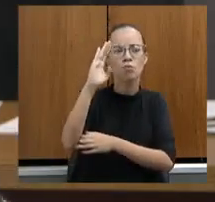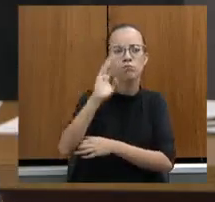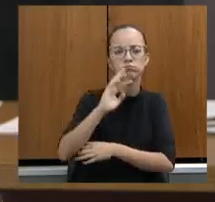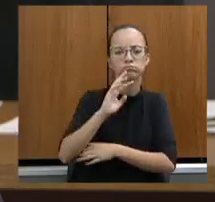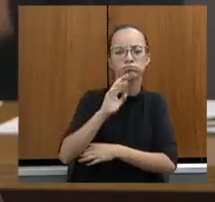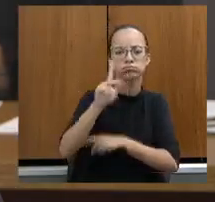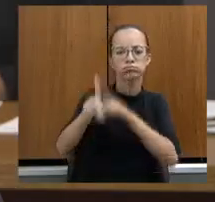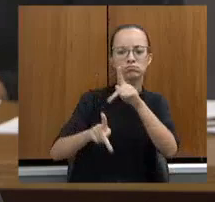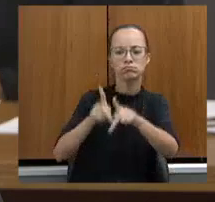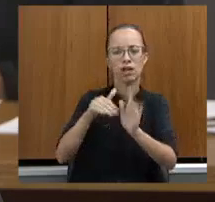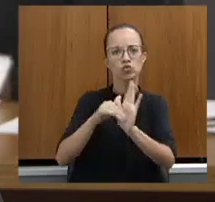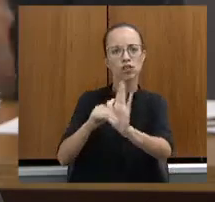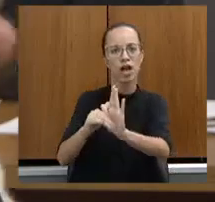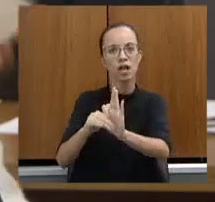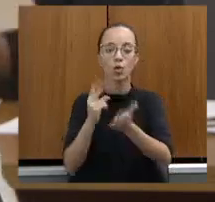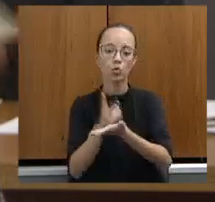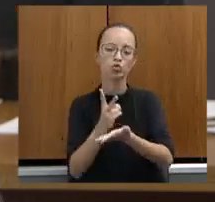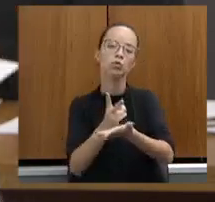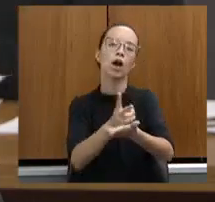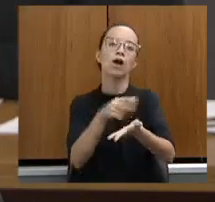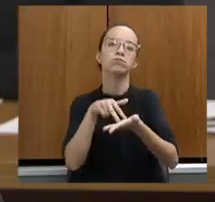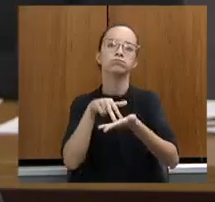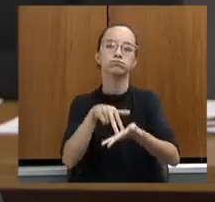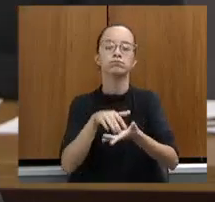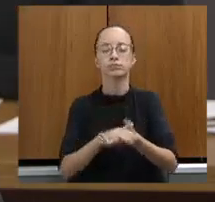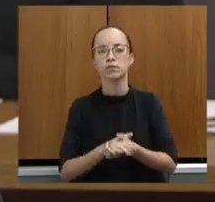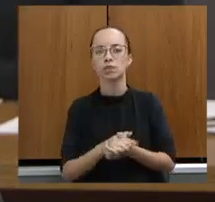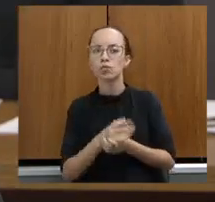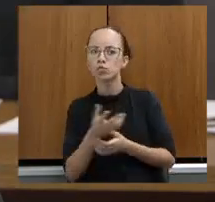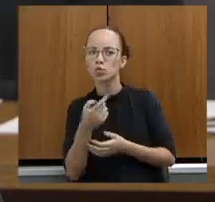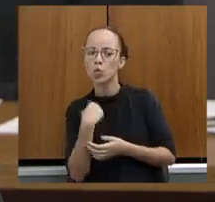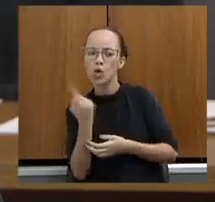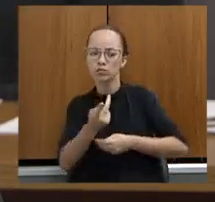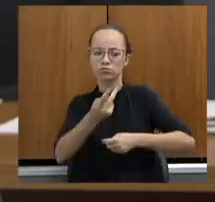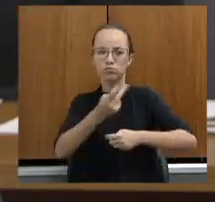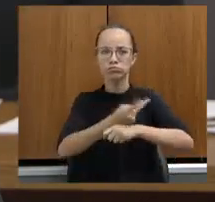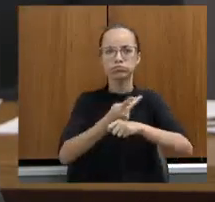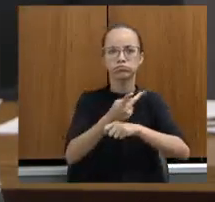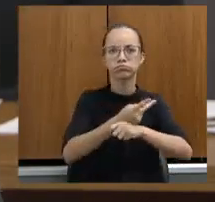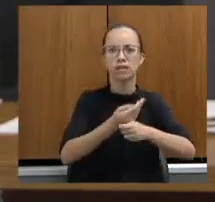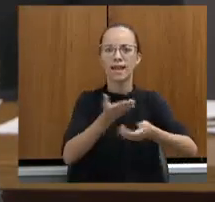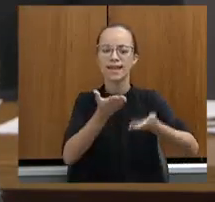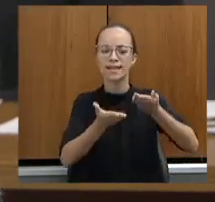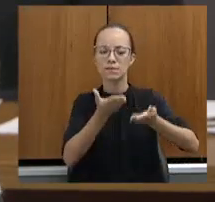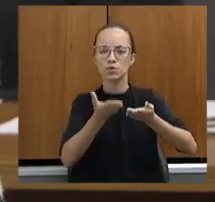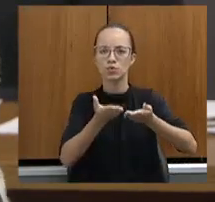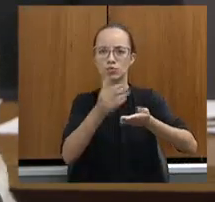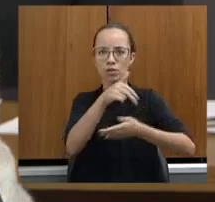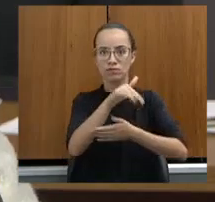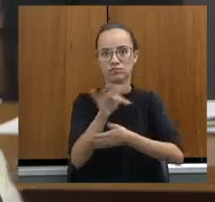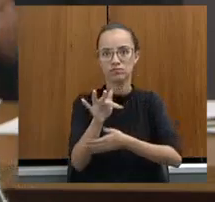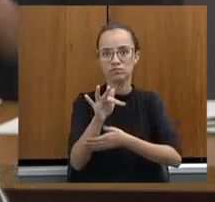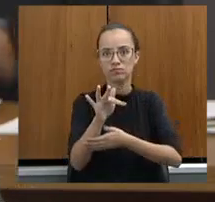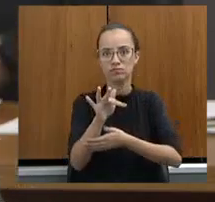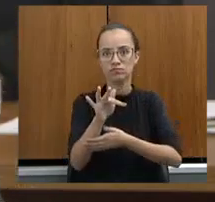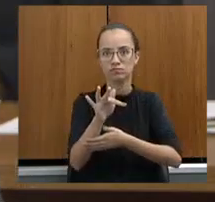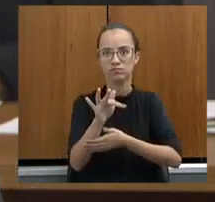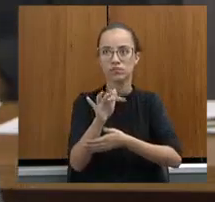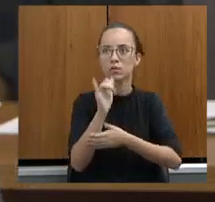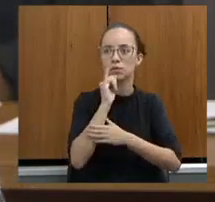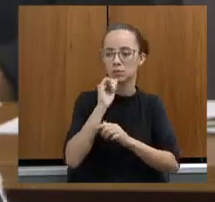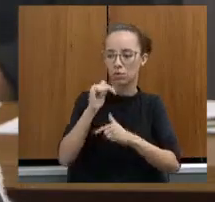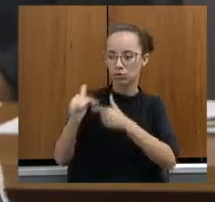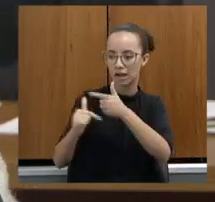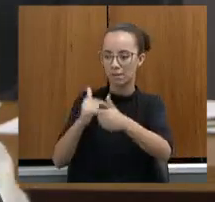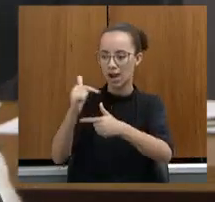e sempre preservar isso então quando nós buscamos equilíbrio fiscal nós Nunca fizemos equilíbrio fiscal é suprimindo serviços